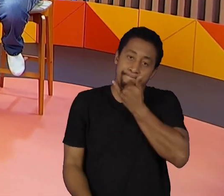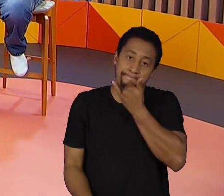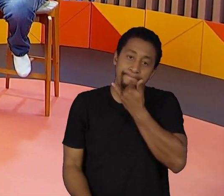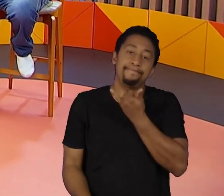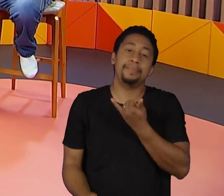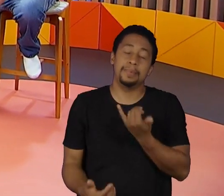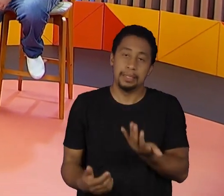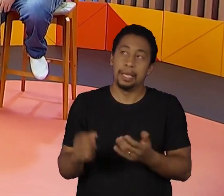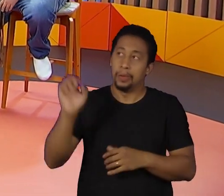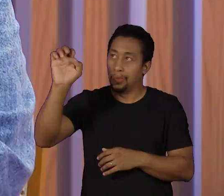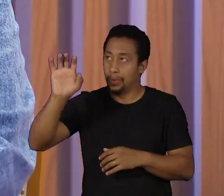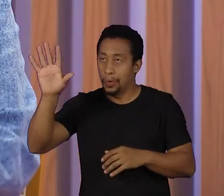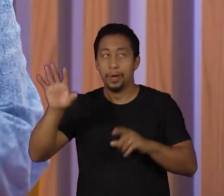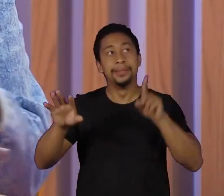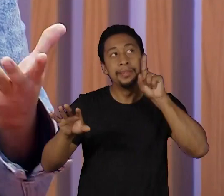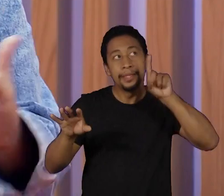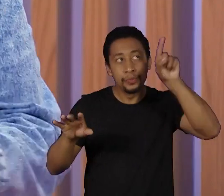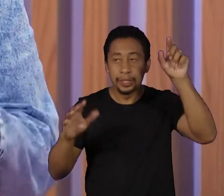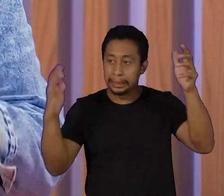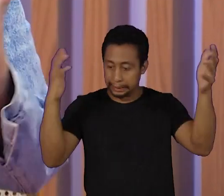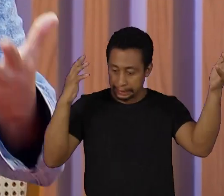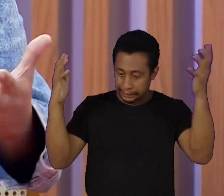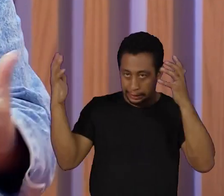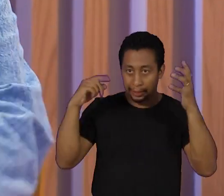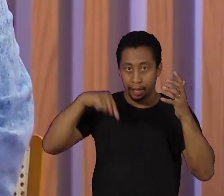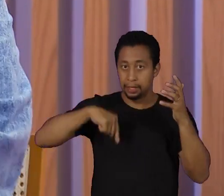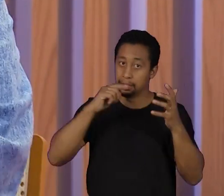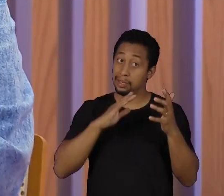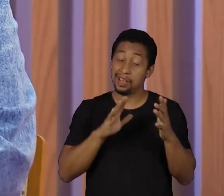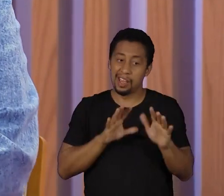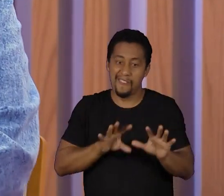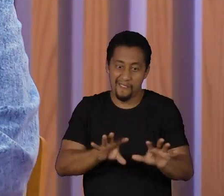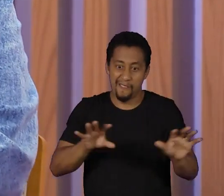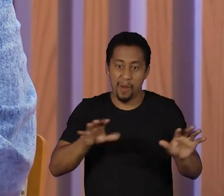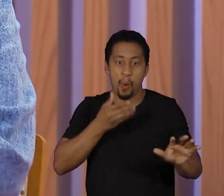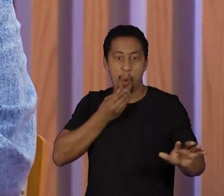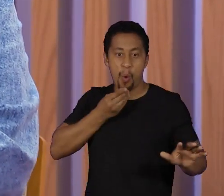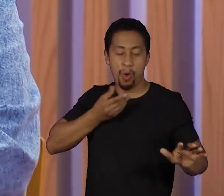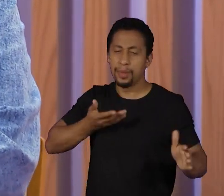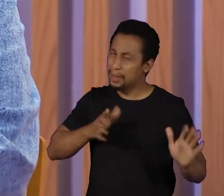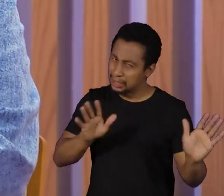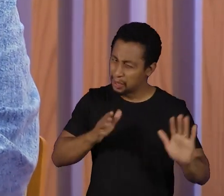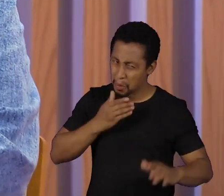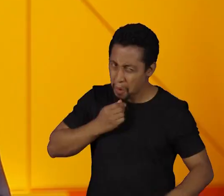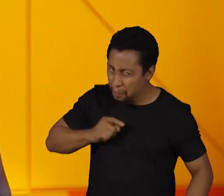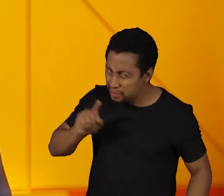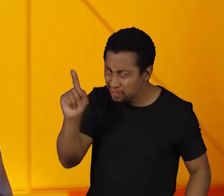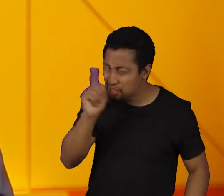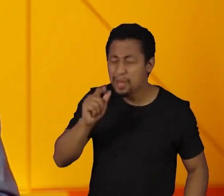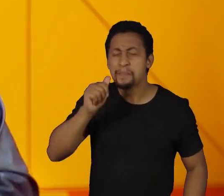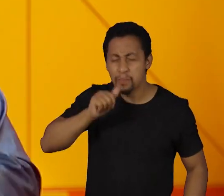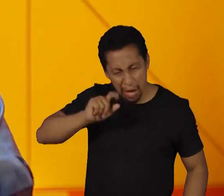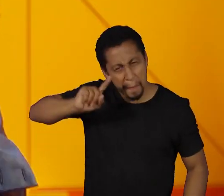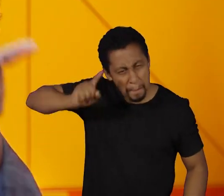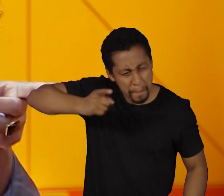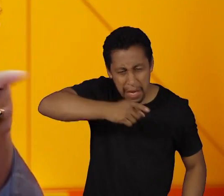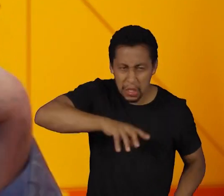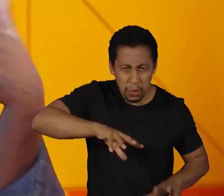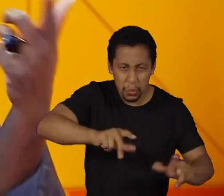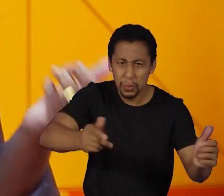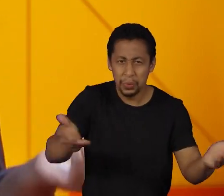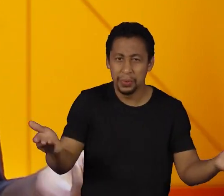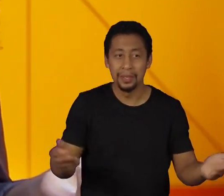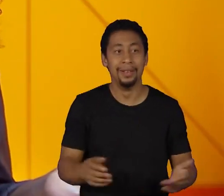queira embranquecer e deixar tudo muito, muito homem, né? Mas a mulher que manda nesse negócio todo aí. Que manda totalmente. Exatamente. Aliás, quero